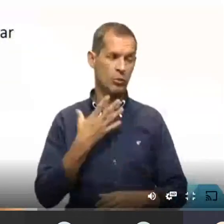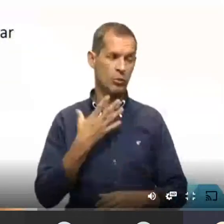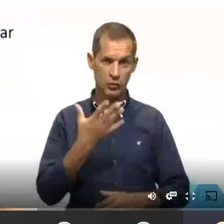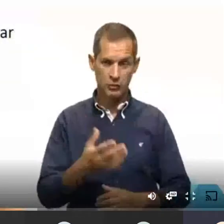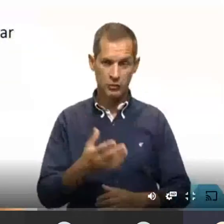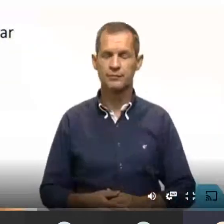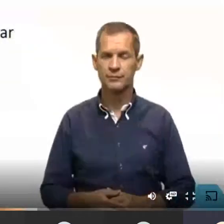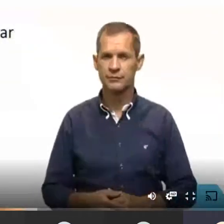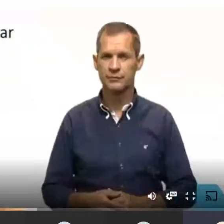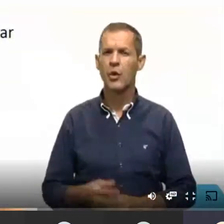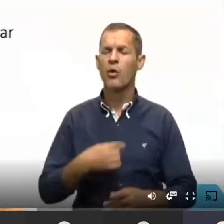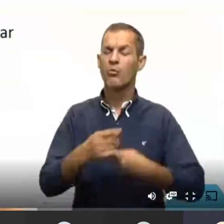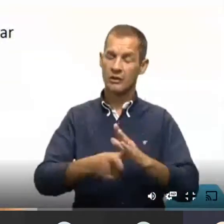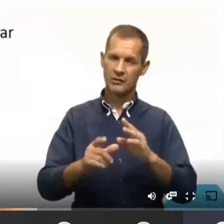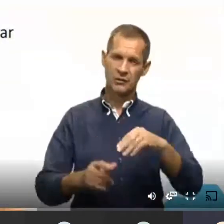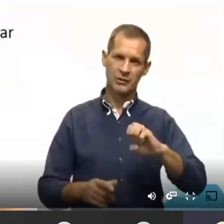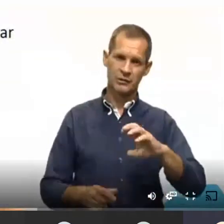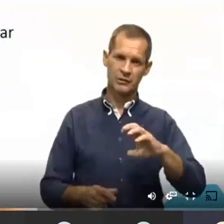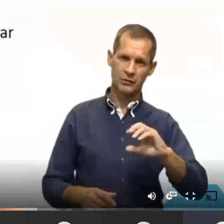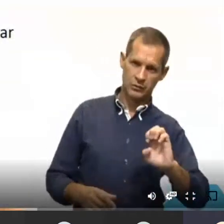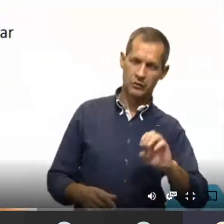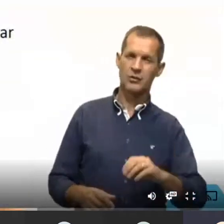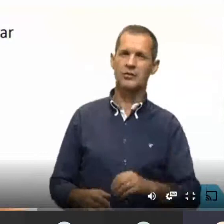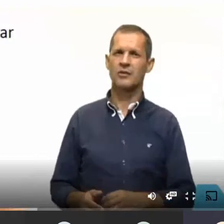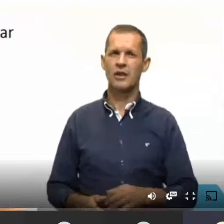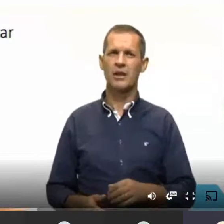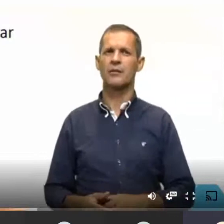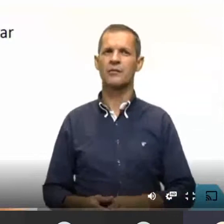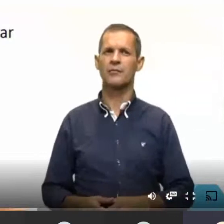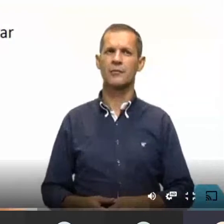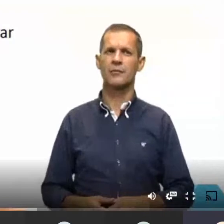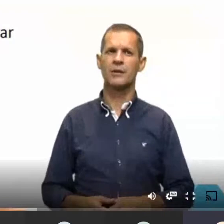Certo, muito bom. Então, como eu falei, necrose liquefativa.